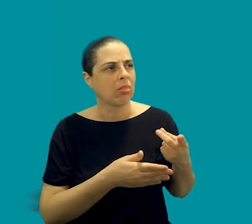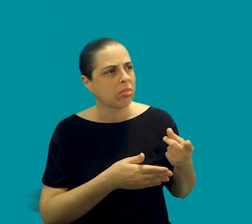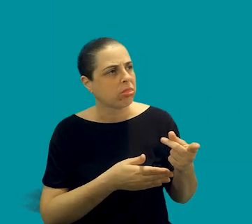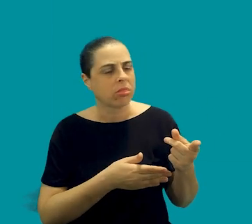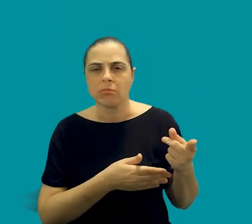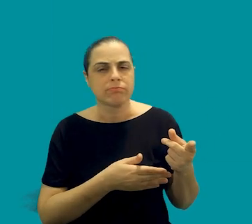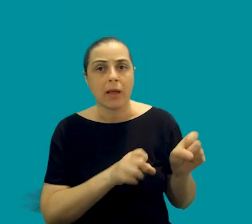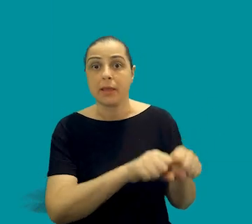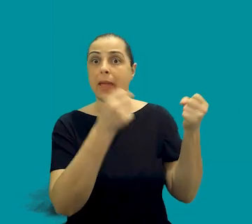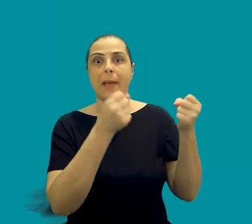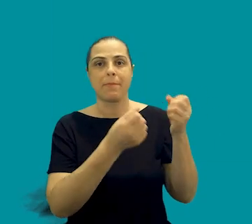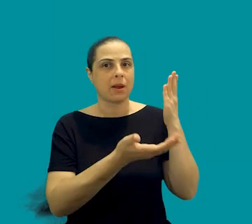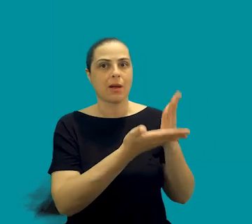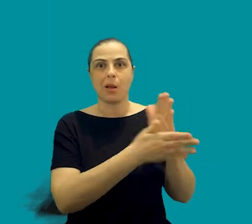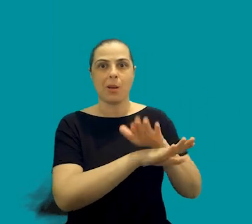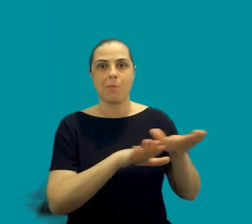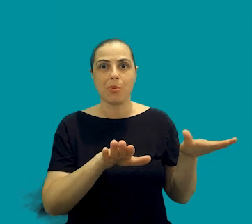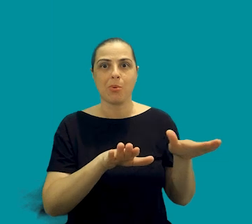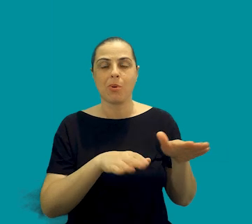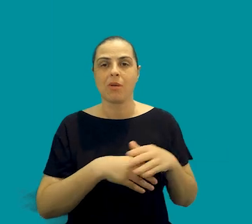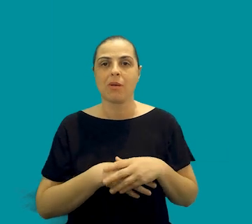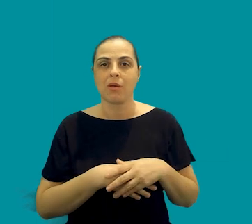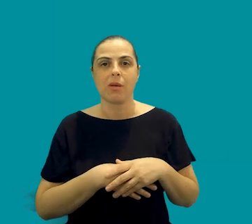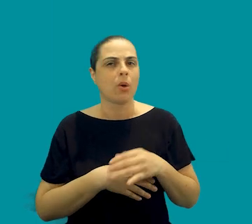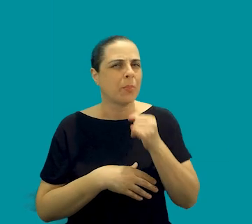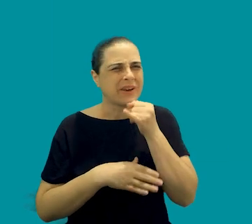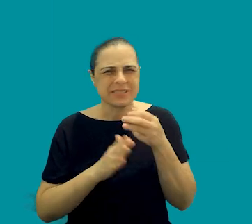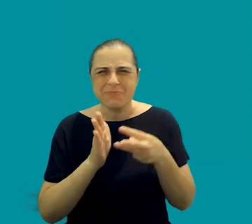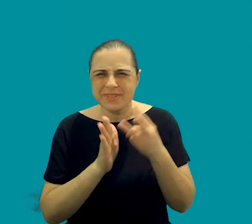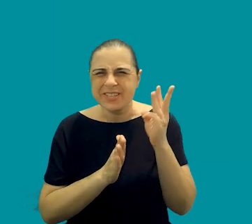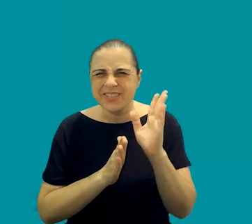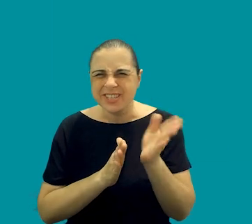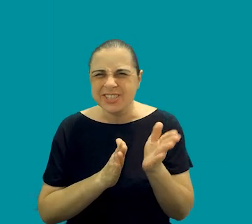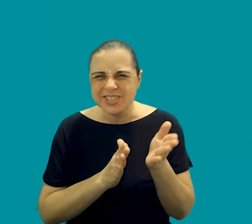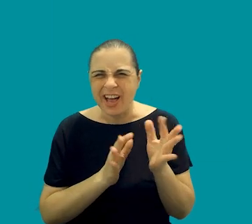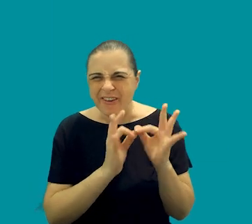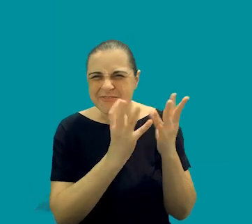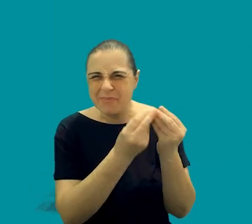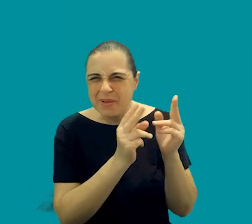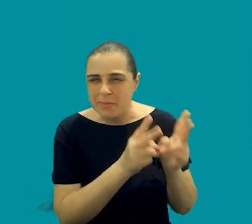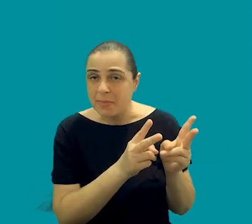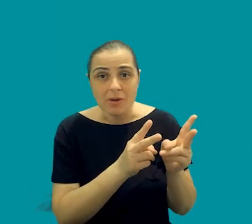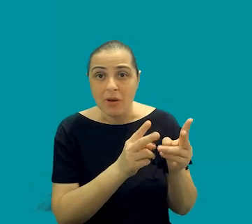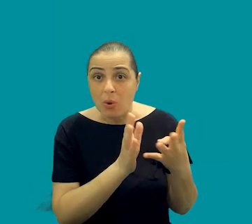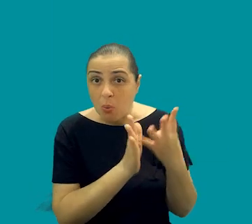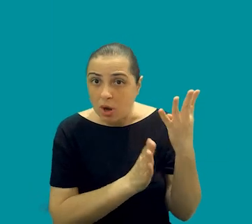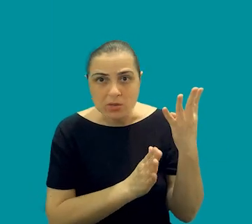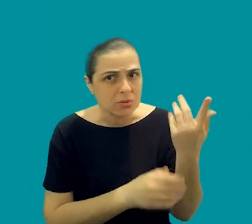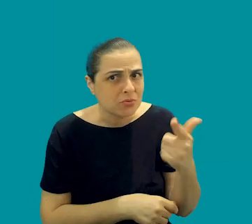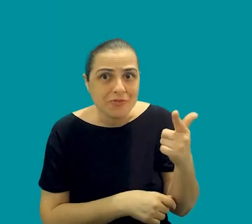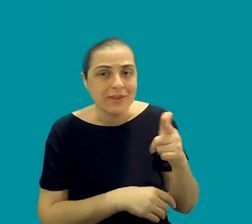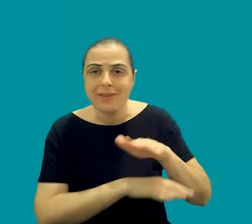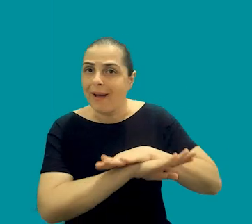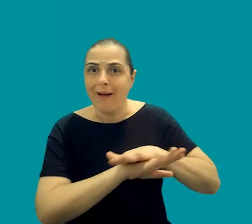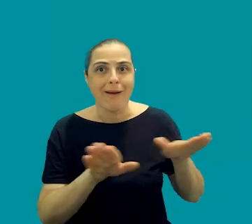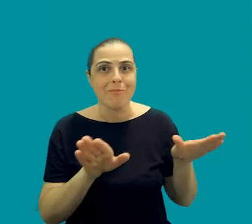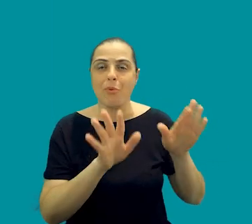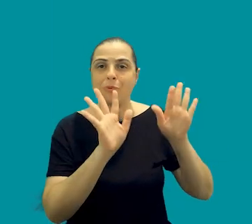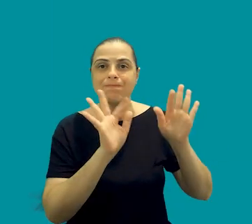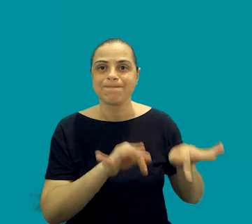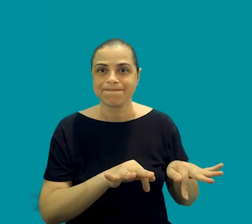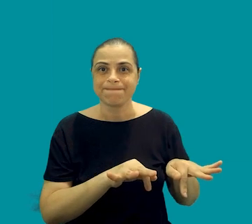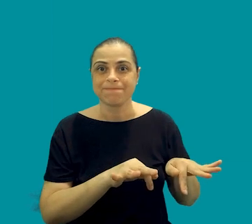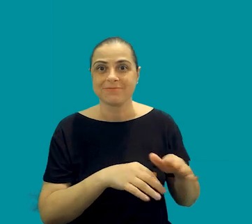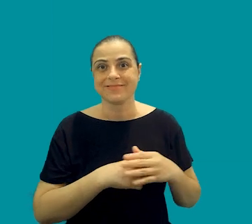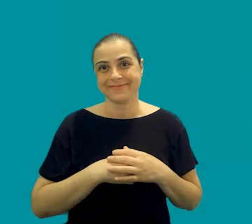do assistencialismo, assim, que a gente não vai ter 4ª geração de crianças acolhidas. Isso é praticamente uma certeza. Isso